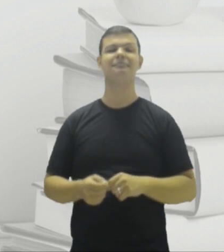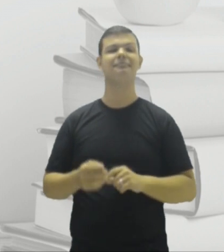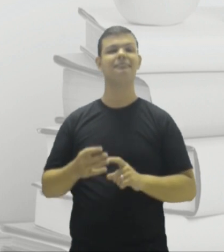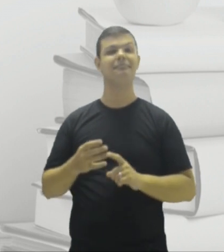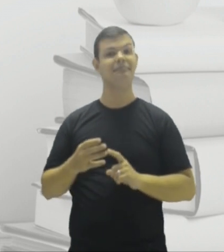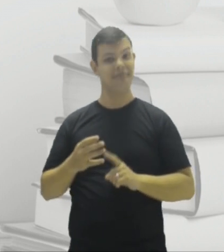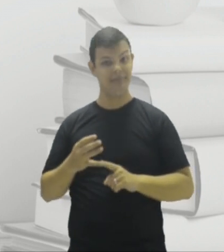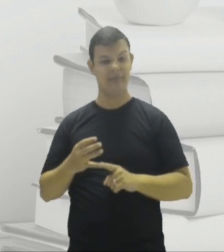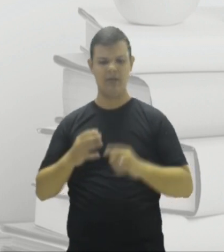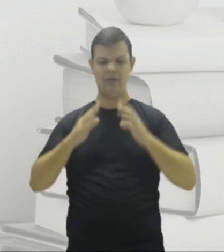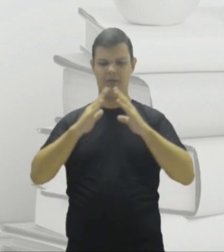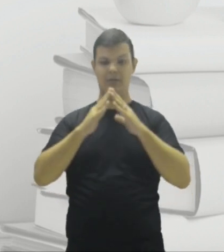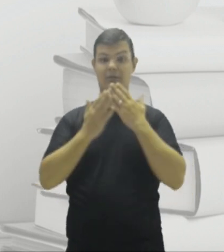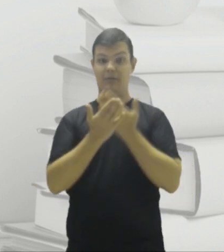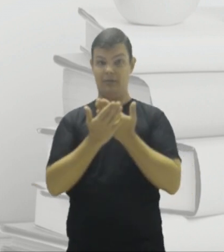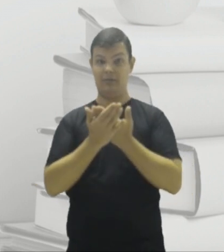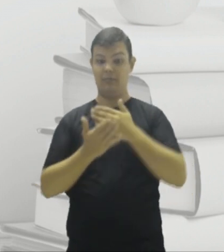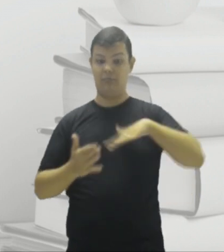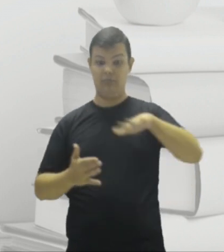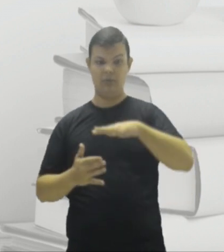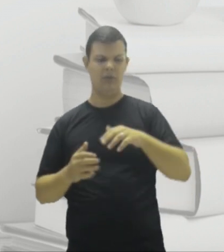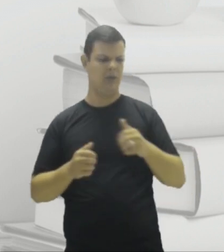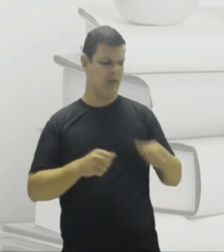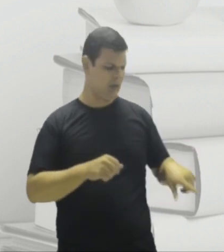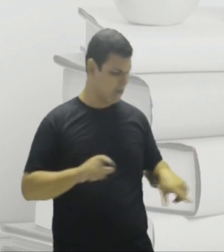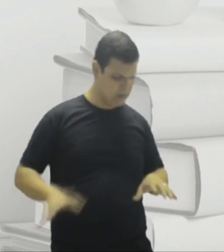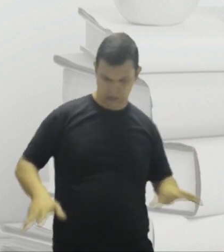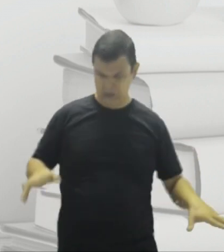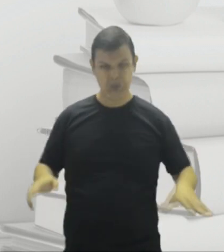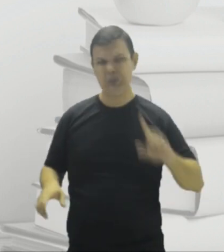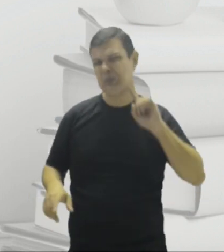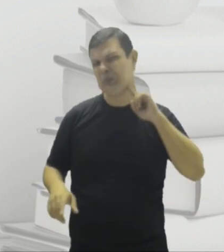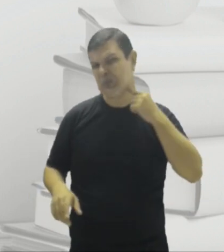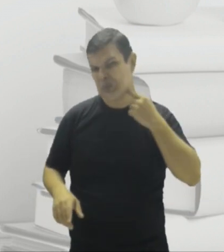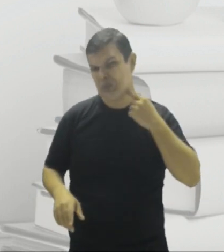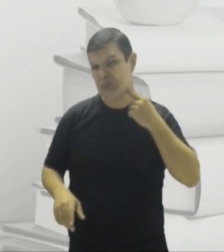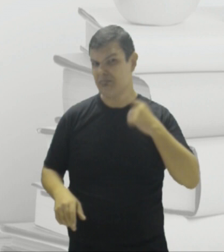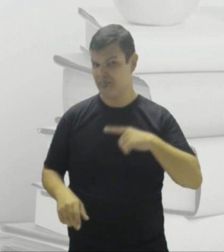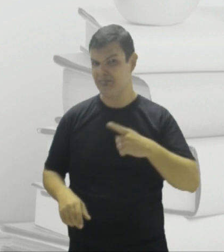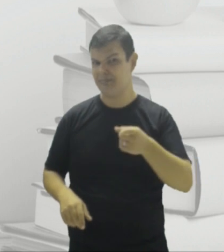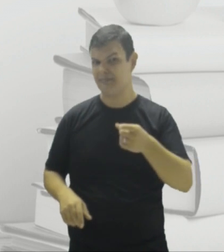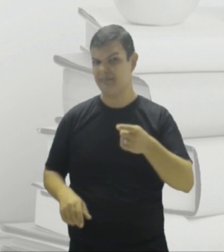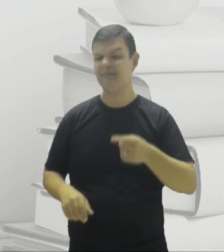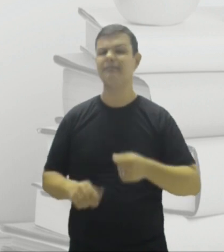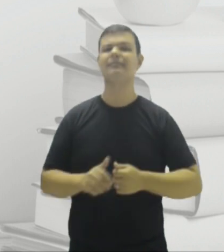Ao sair da sala de aula, o espaço à sua volta fica mais sujo do que quando tu entraste?